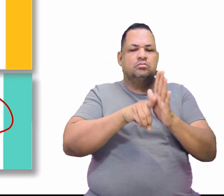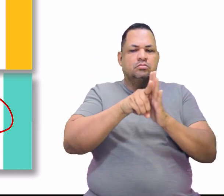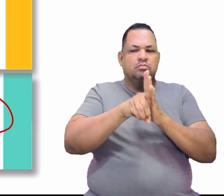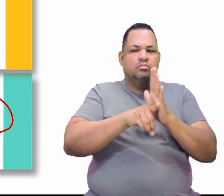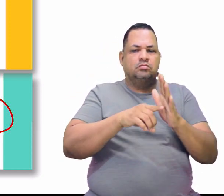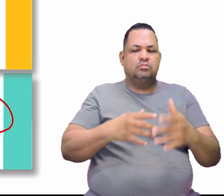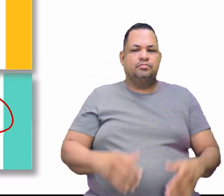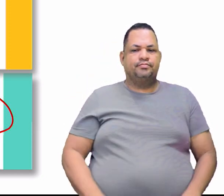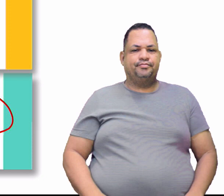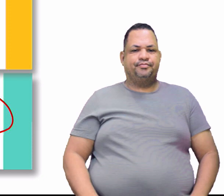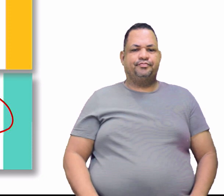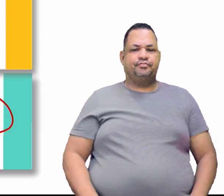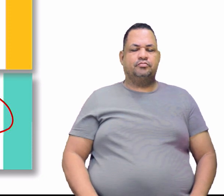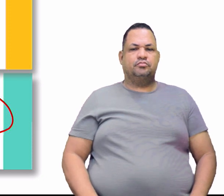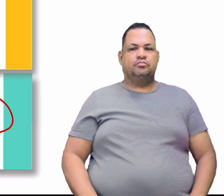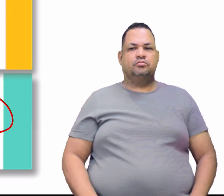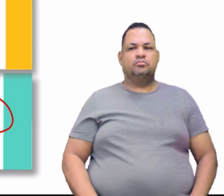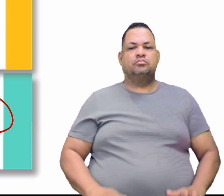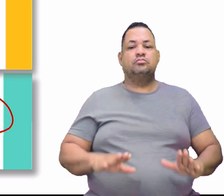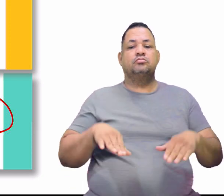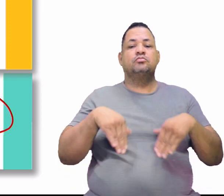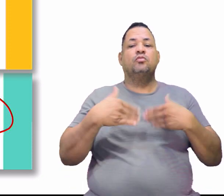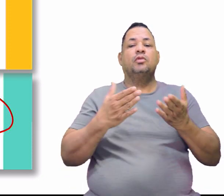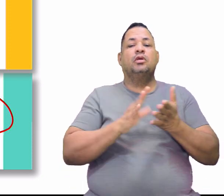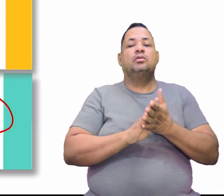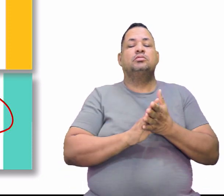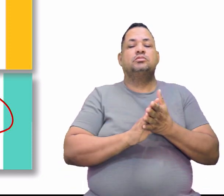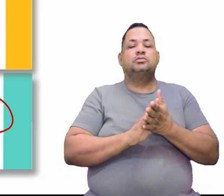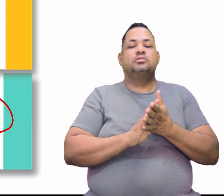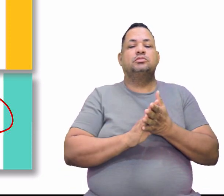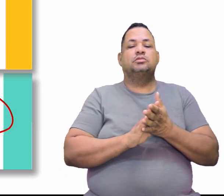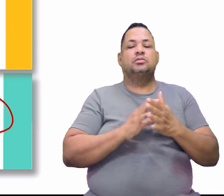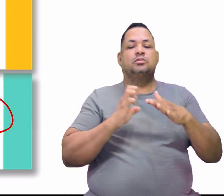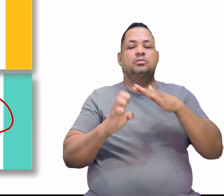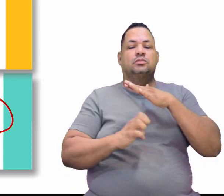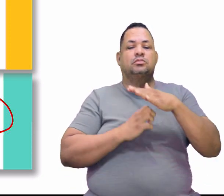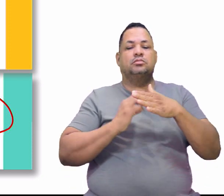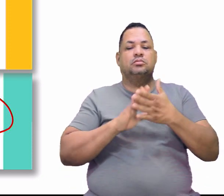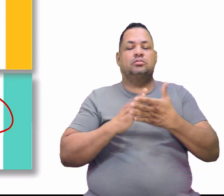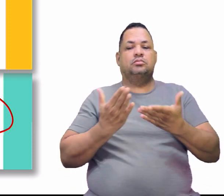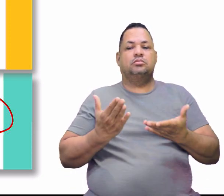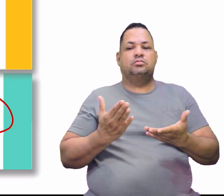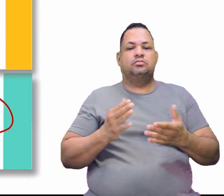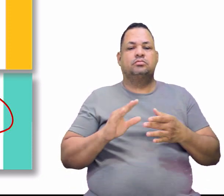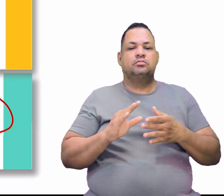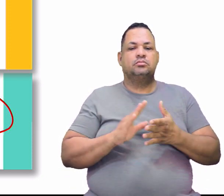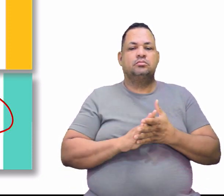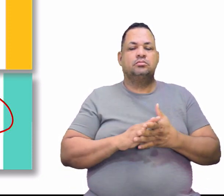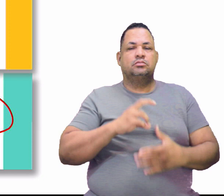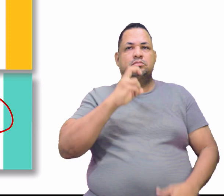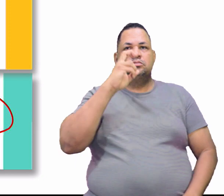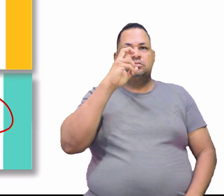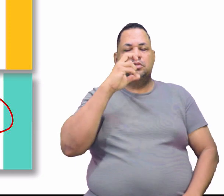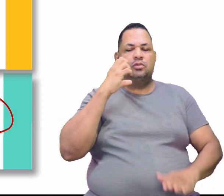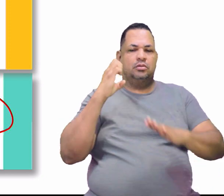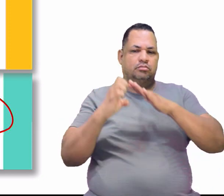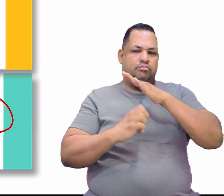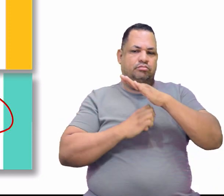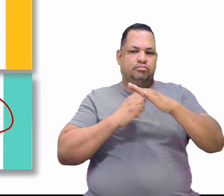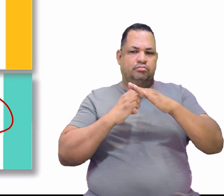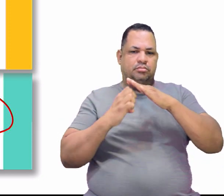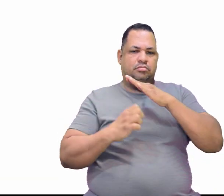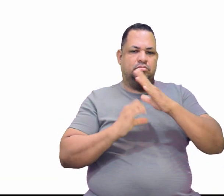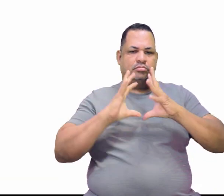na construção da ferrovia. Quais foram essas empresas? direto e indiretamente, foram 5 no